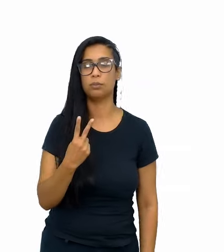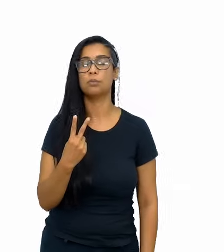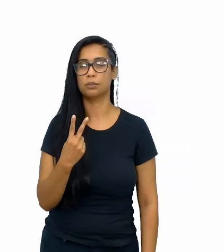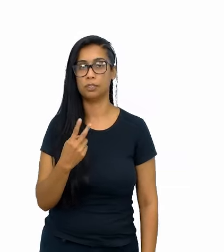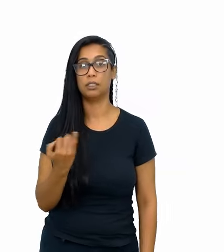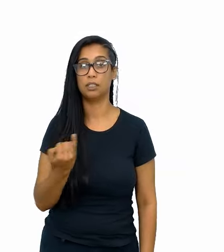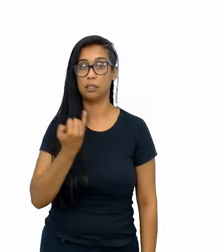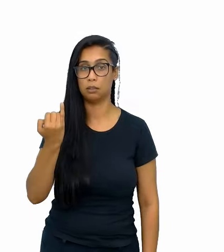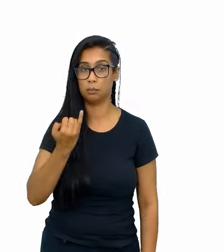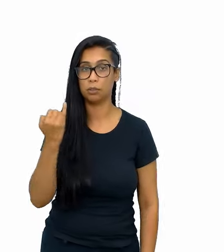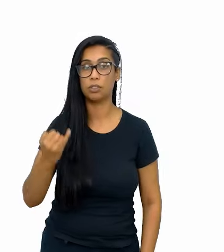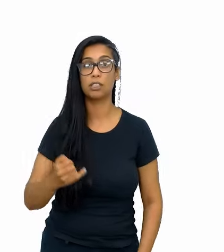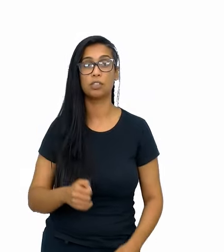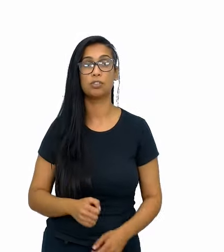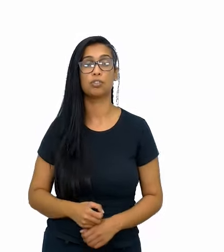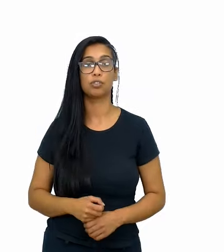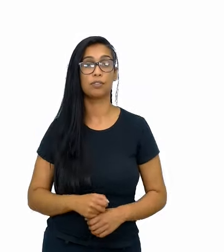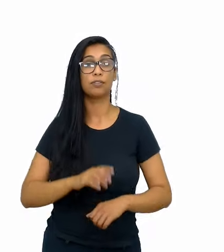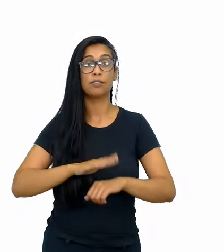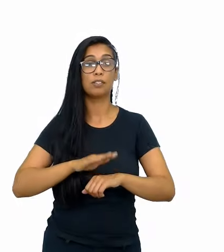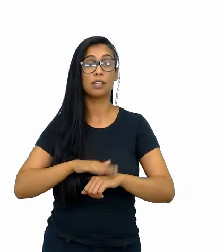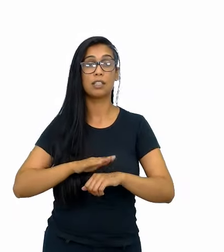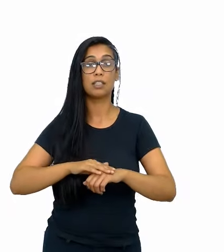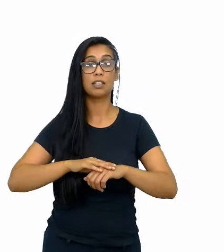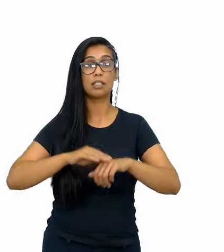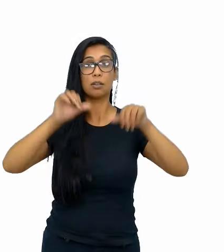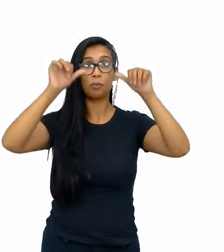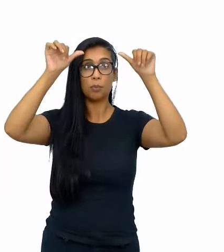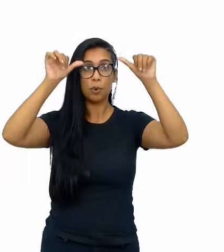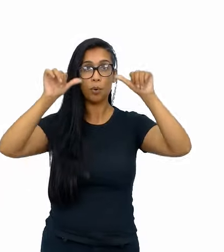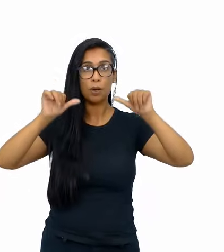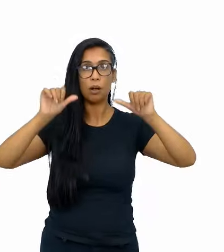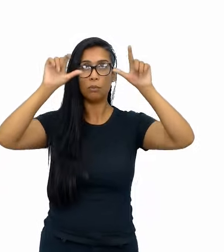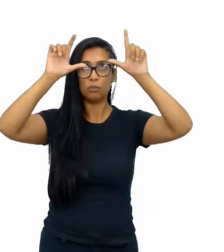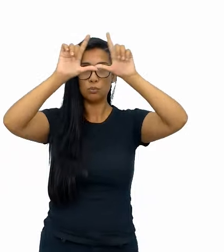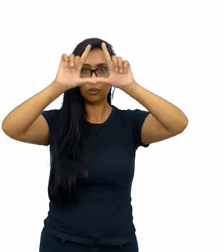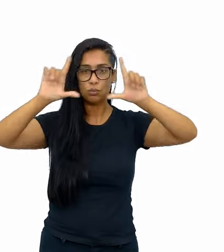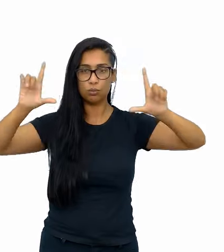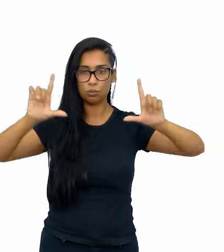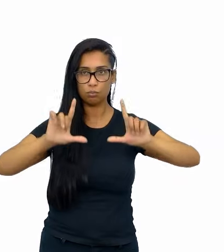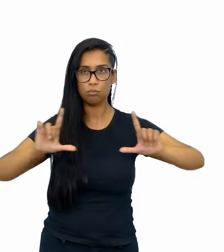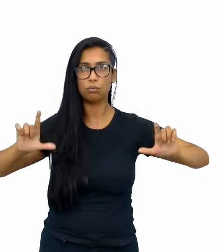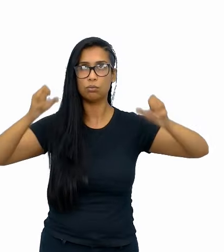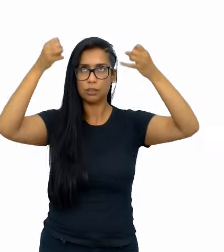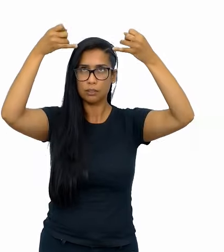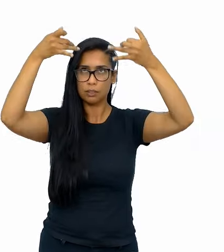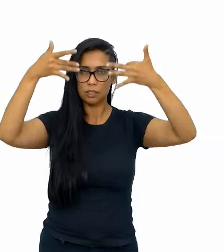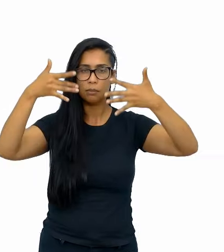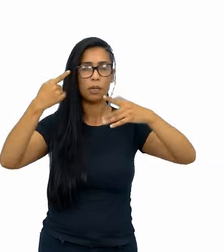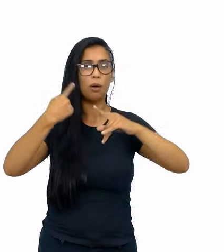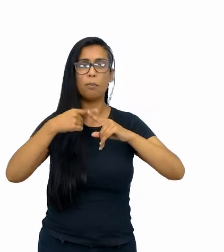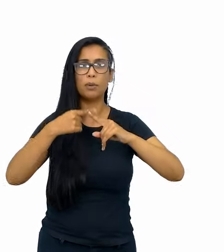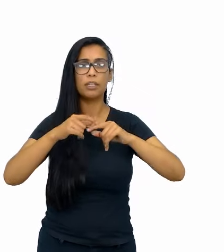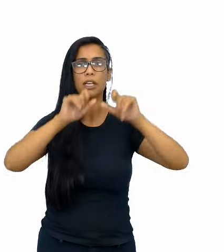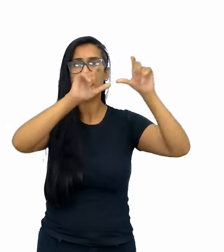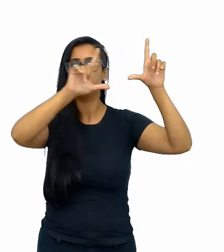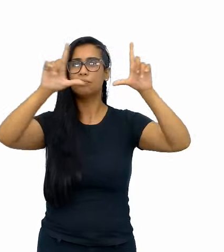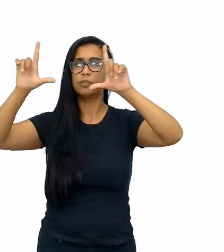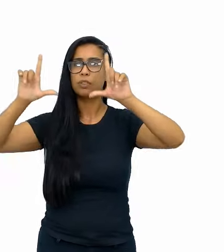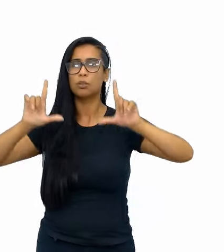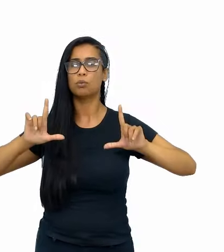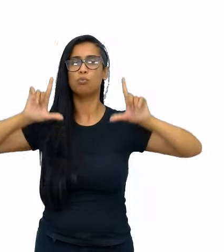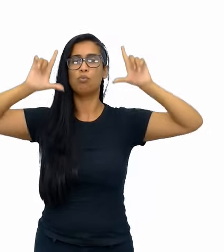sendo ampliado ao longo da sequência. E esse cartaz tem um papel fundamental, porque ele vai apoiar o